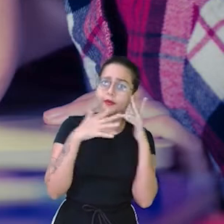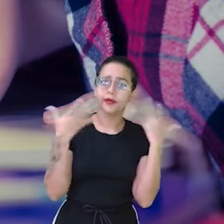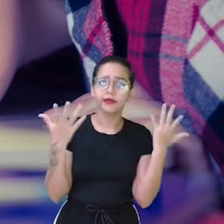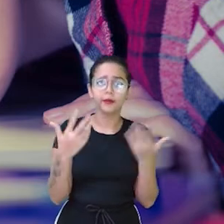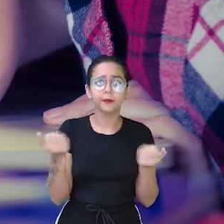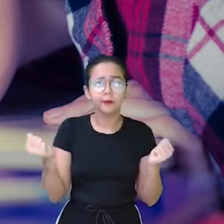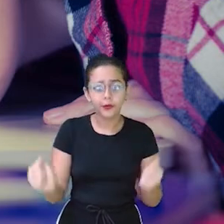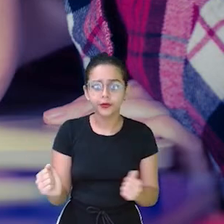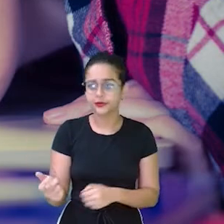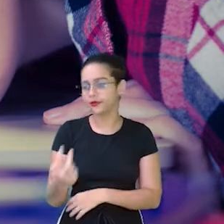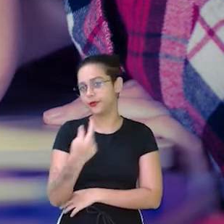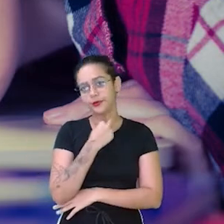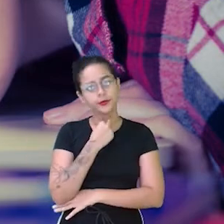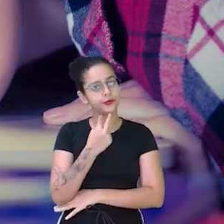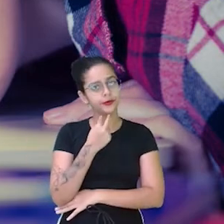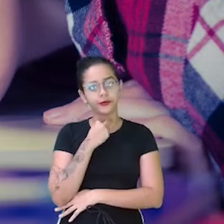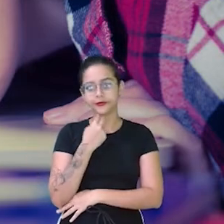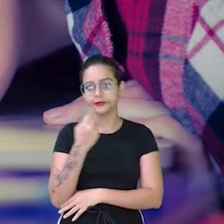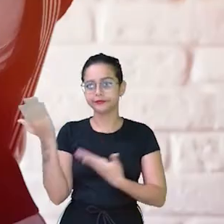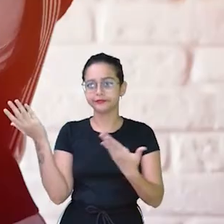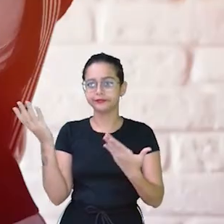faz uma coisa dessa.